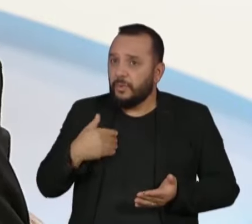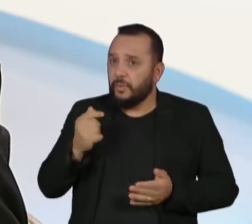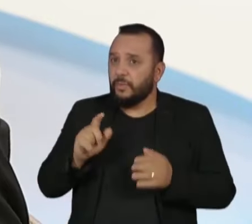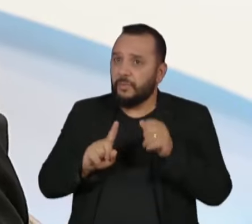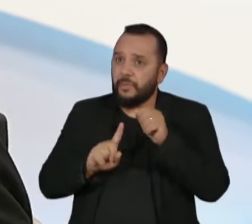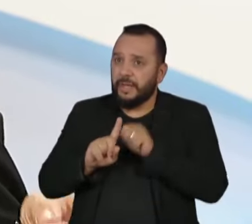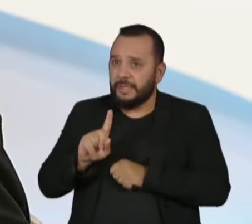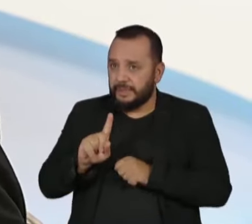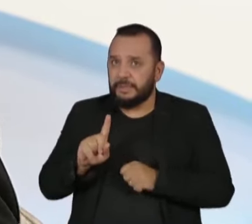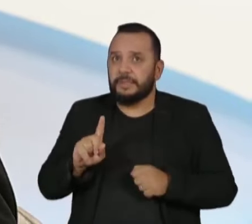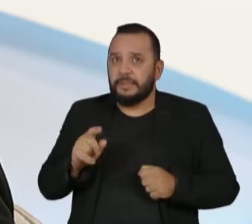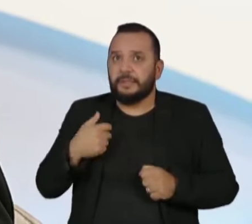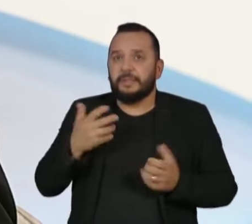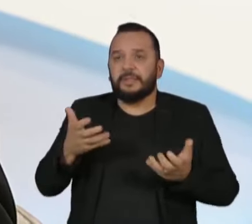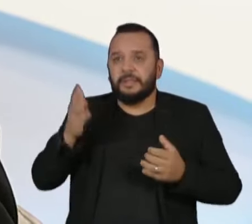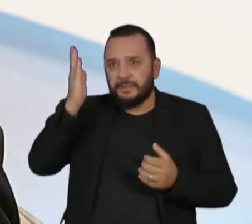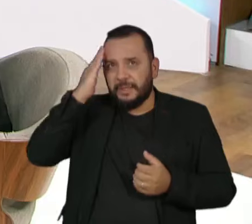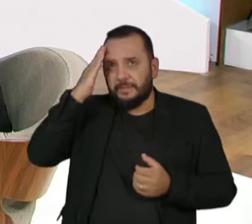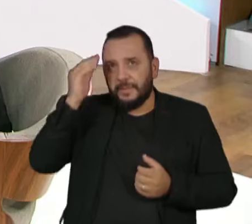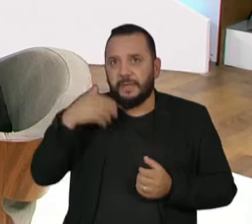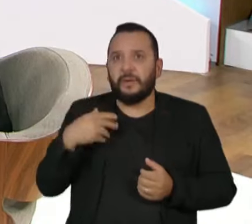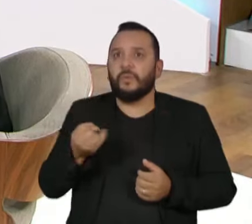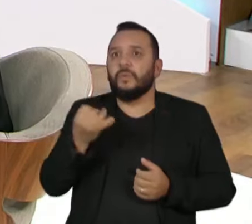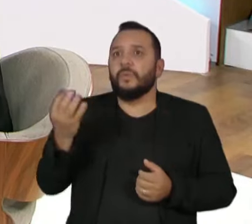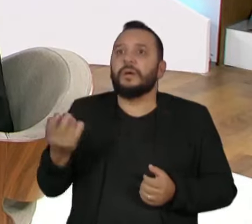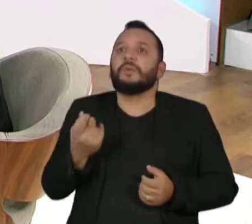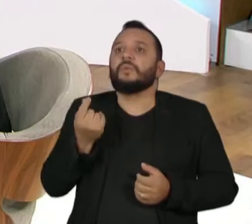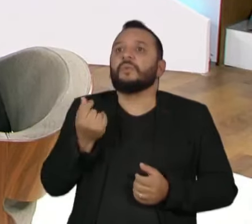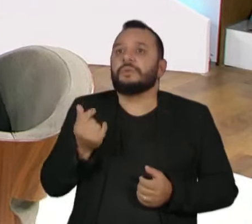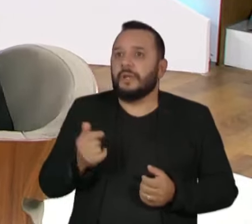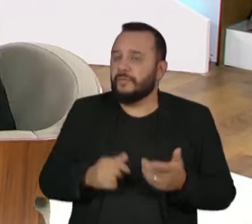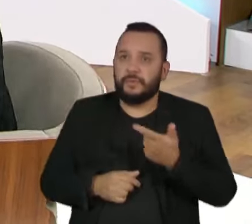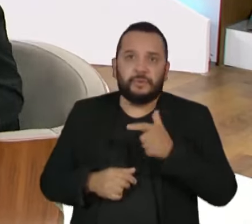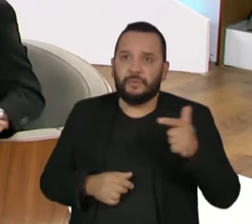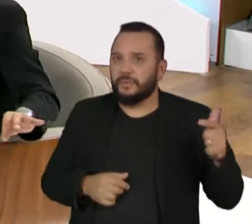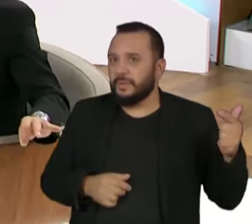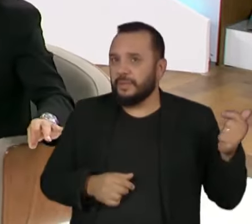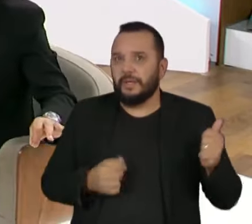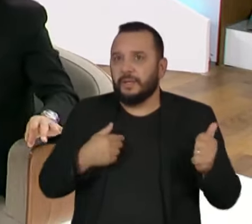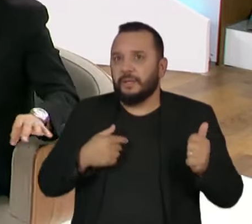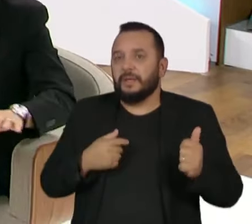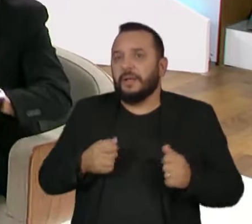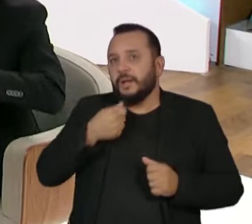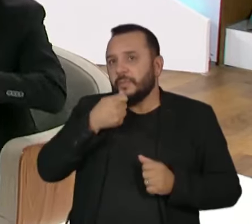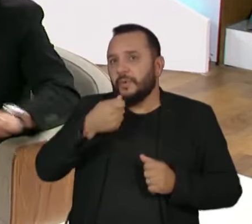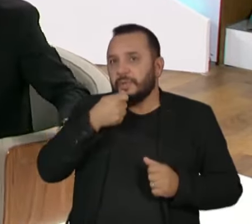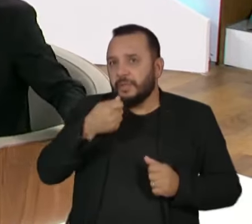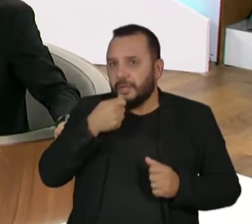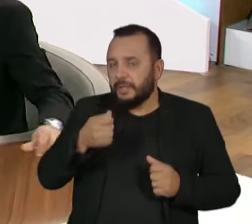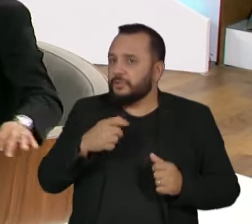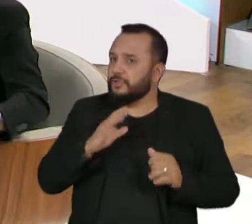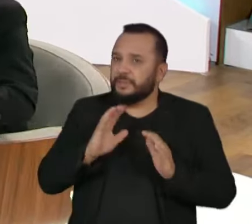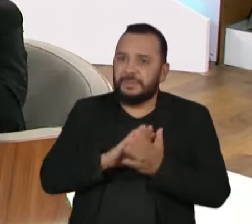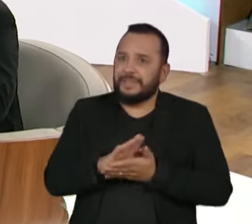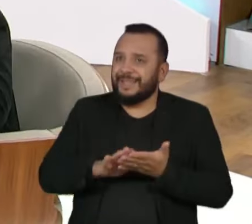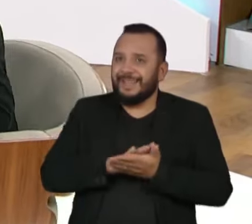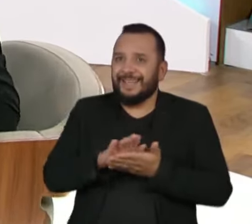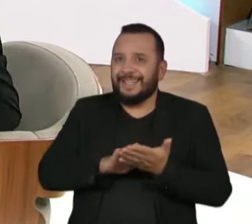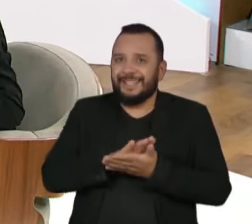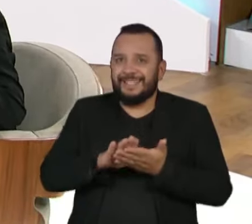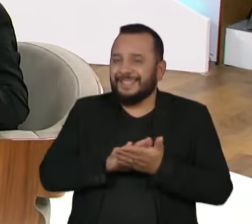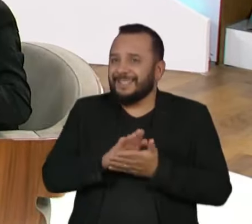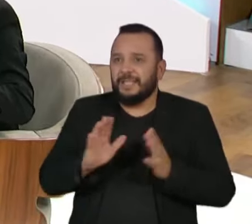mês seguido, porque eu queria saber quanto custava uma partida. Eu não vi em nenhuma matéria, em nenhum roteiro,